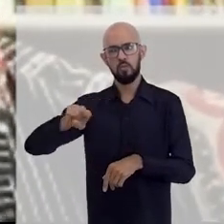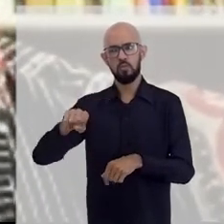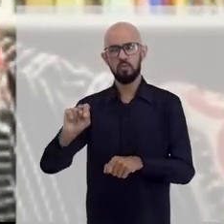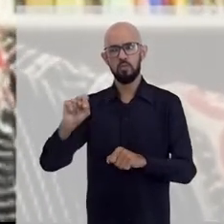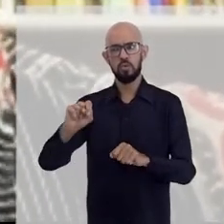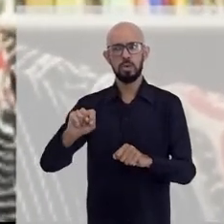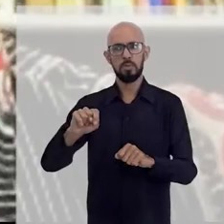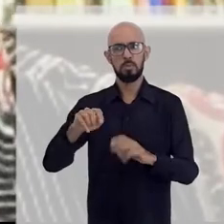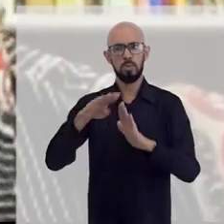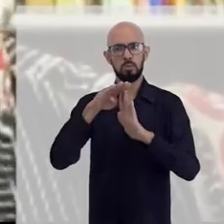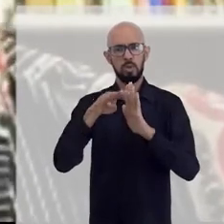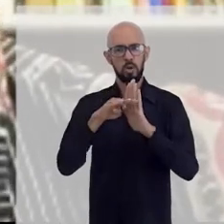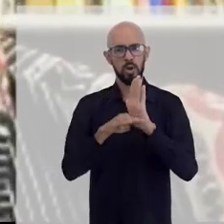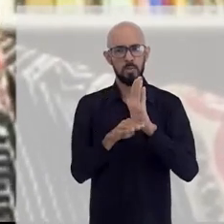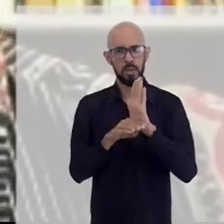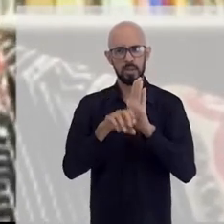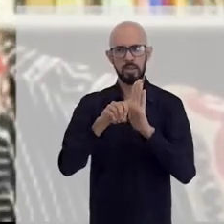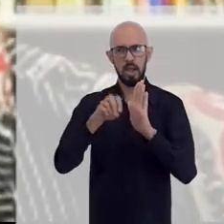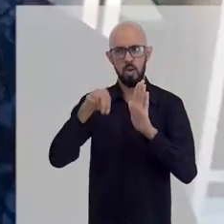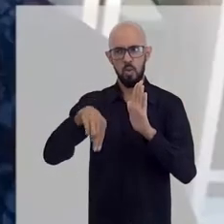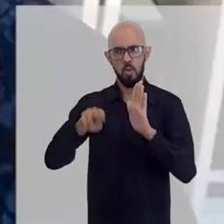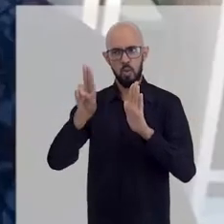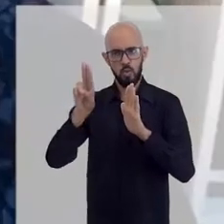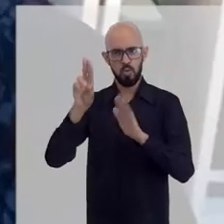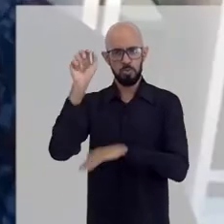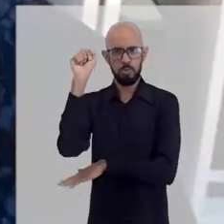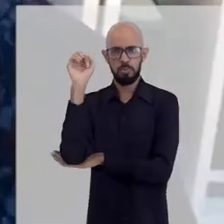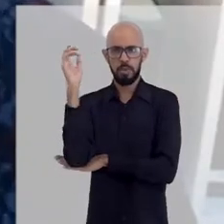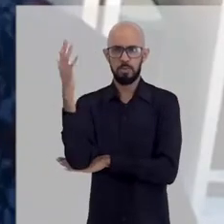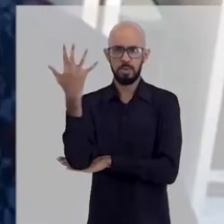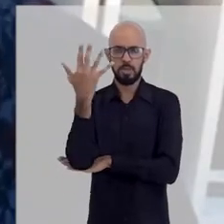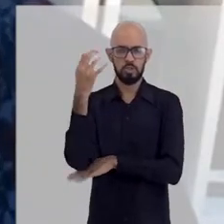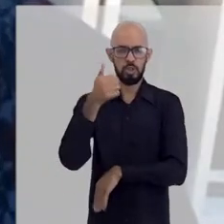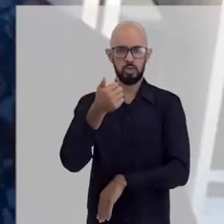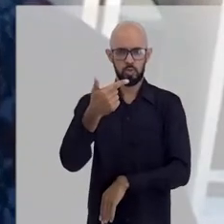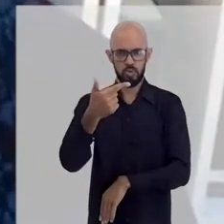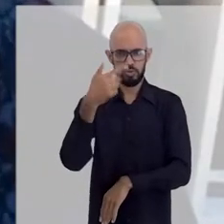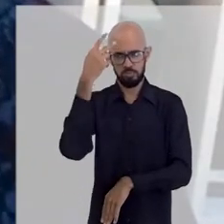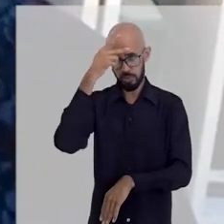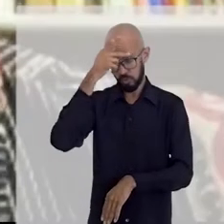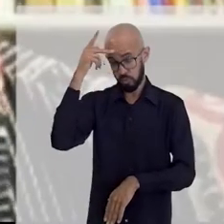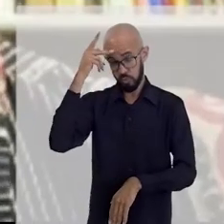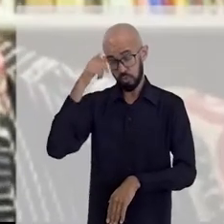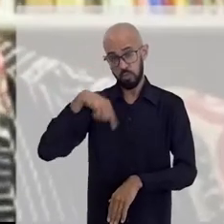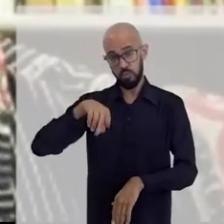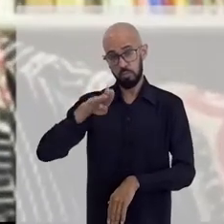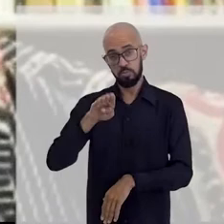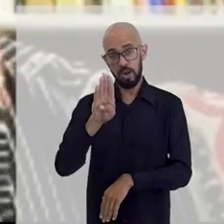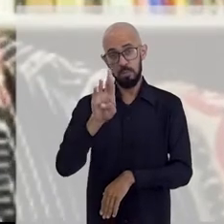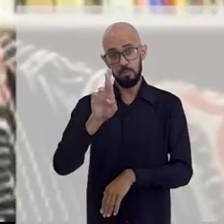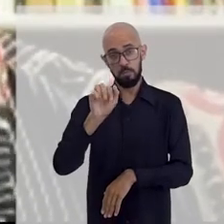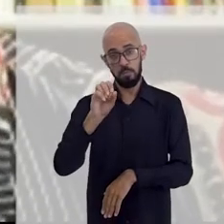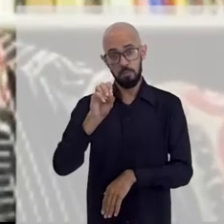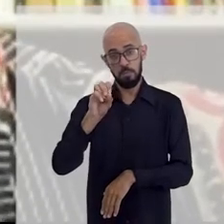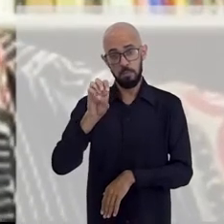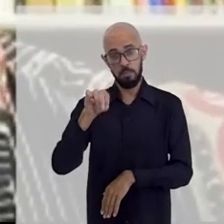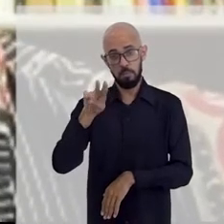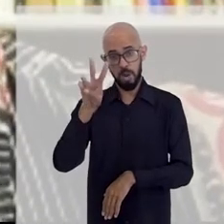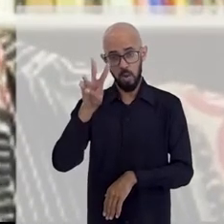induzido do Programa das Nações Unidas para o Meio Ambiente. Então, éramos 12 pessoas que fomos para Brown, e lá